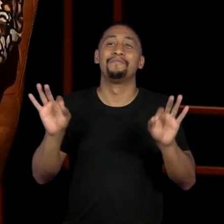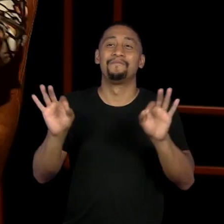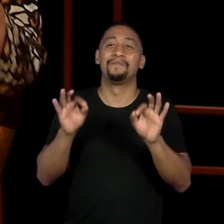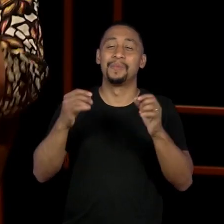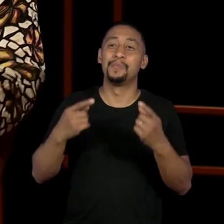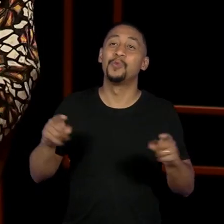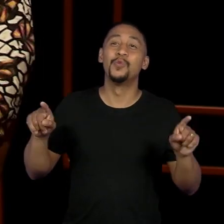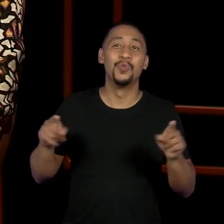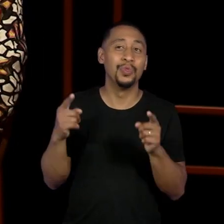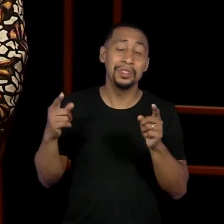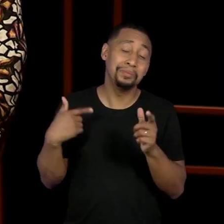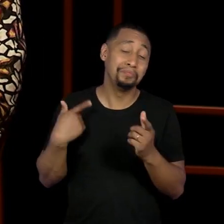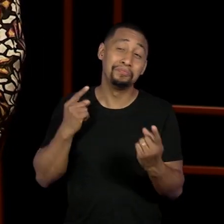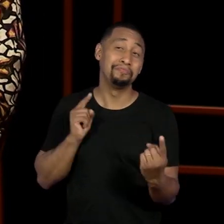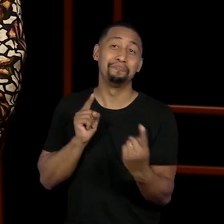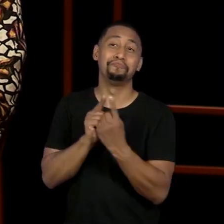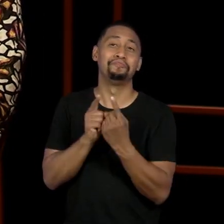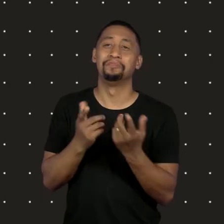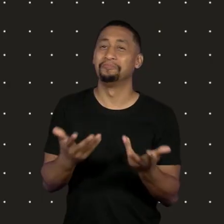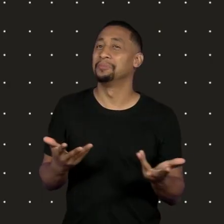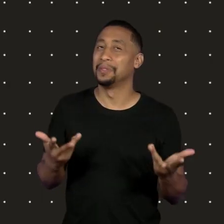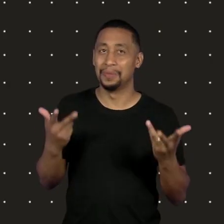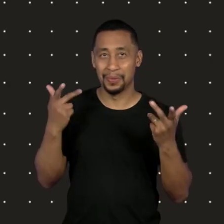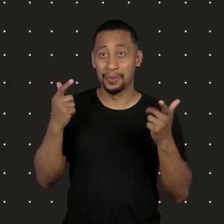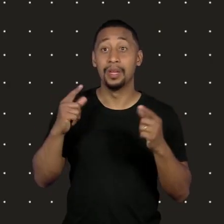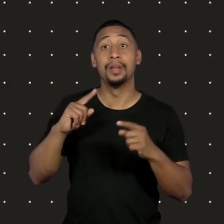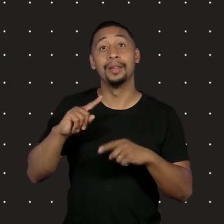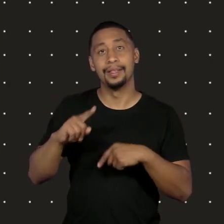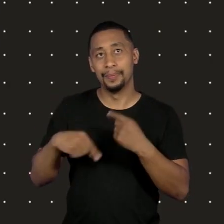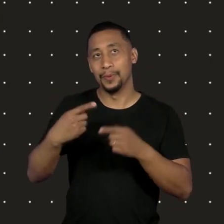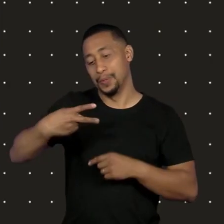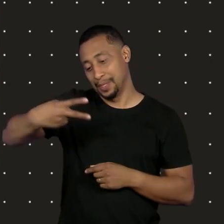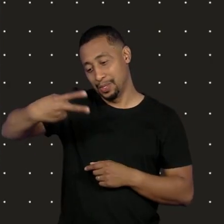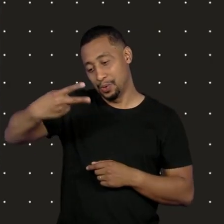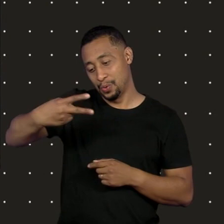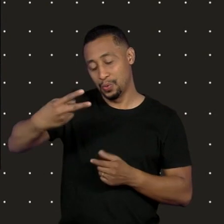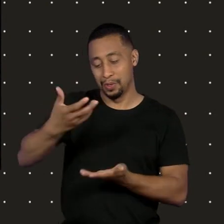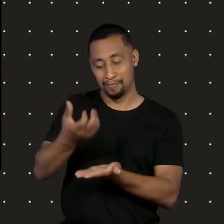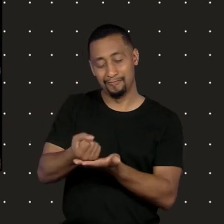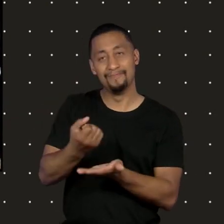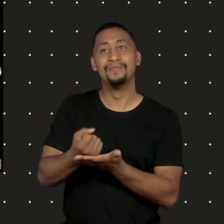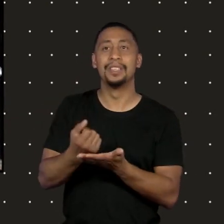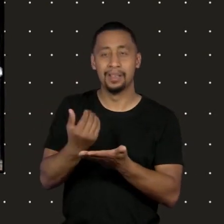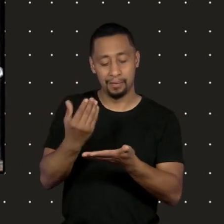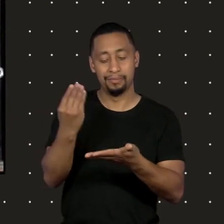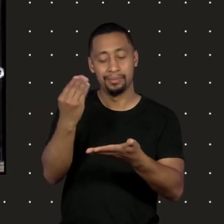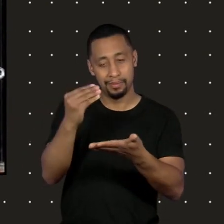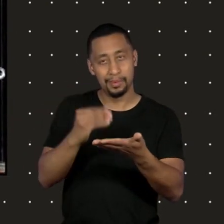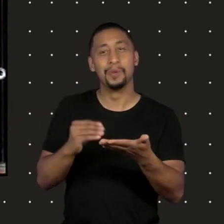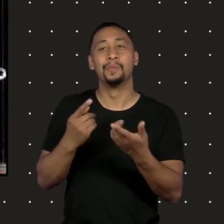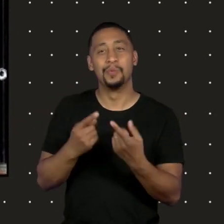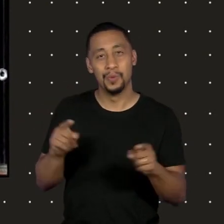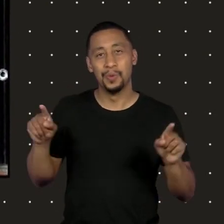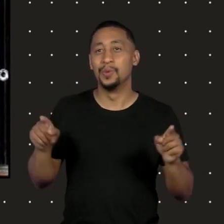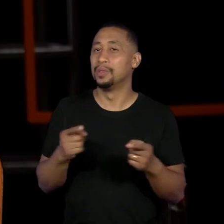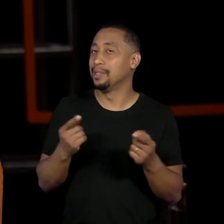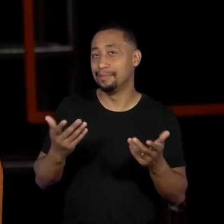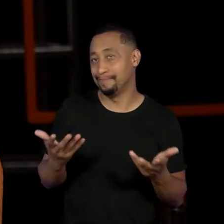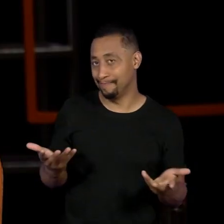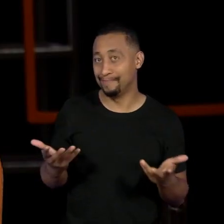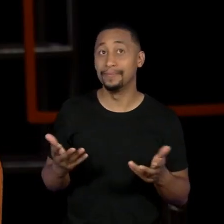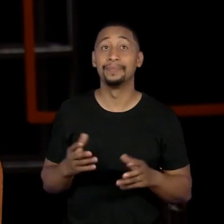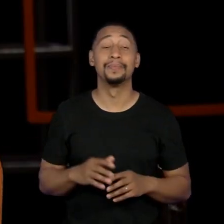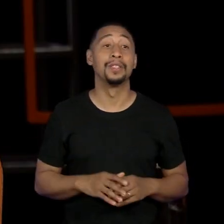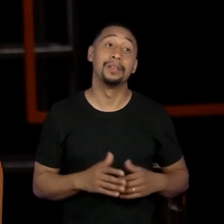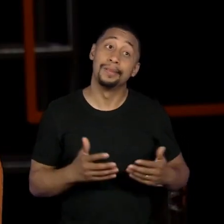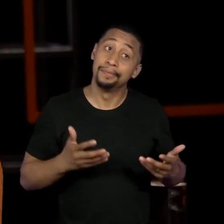um encontro fantástico. E depois no meu segundo disco também ainda tinha músicas do Cleiton, enfim, foi... Bom, já que estamos